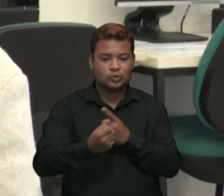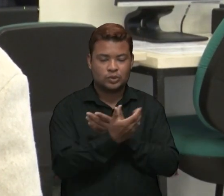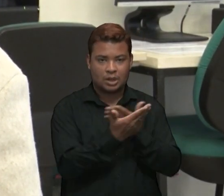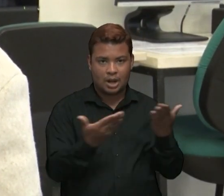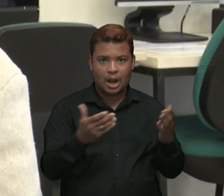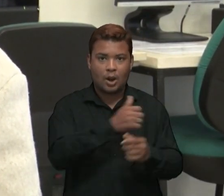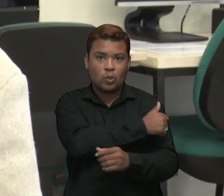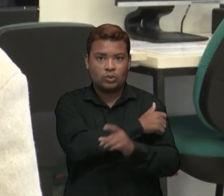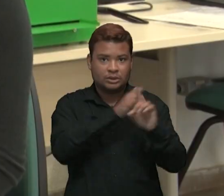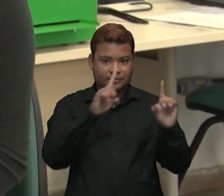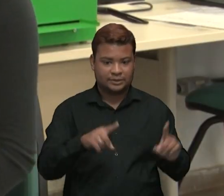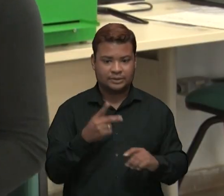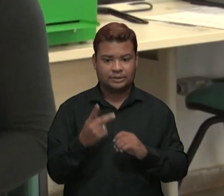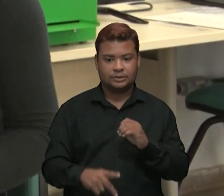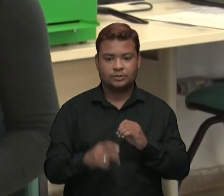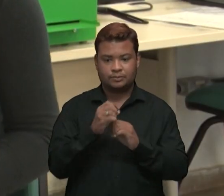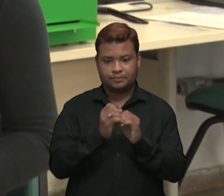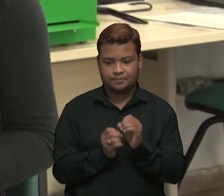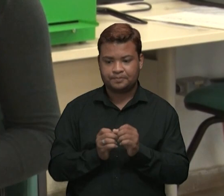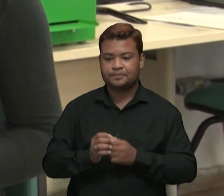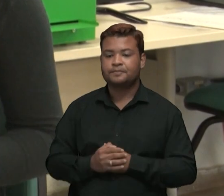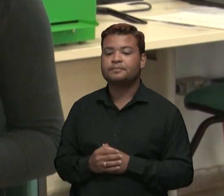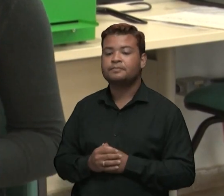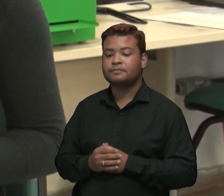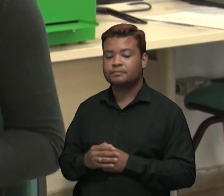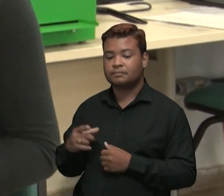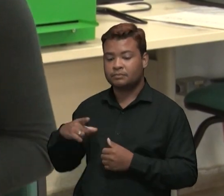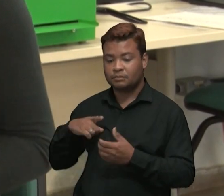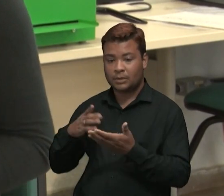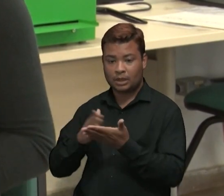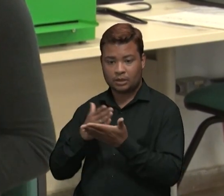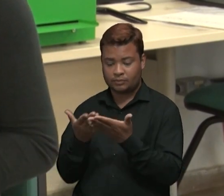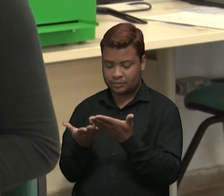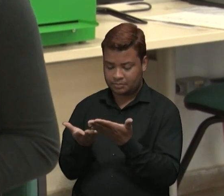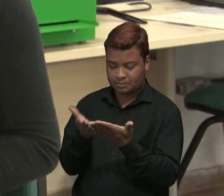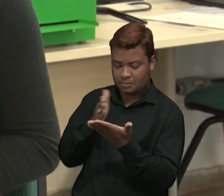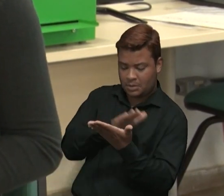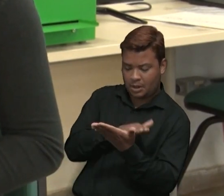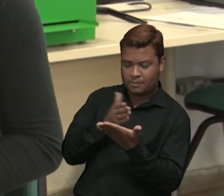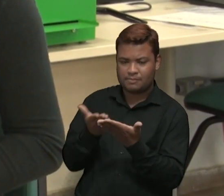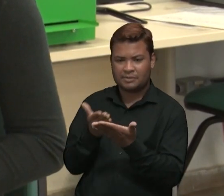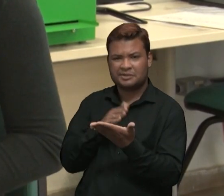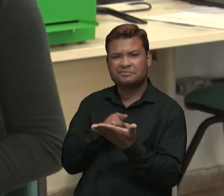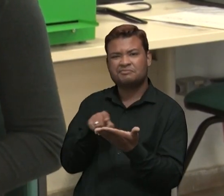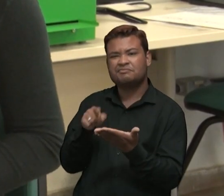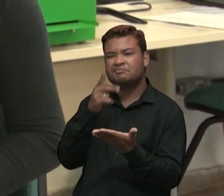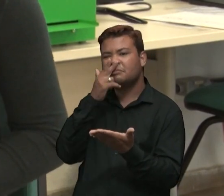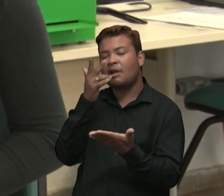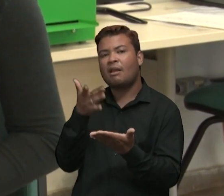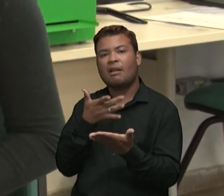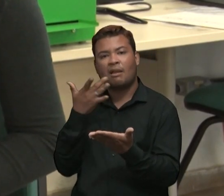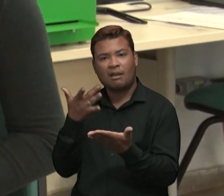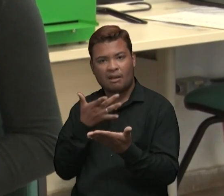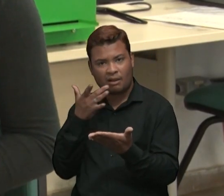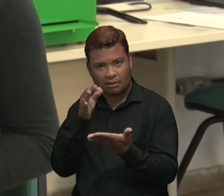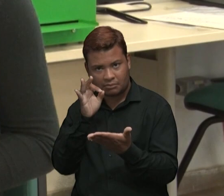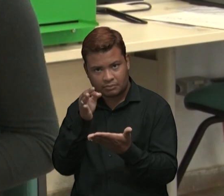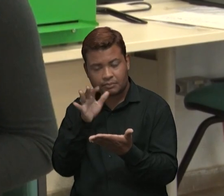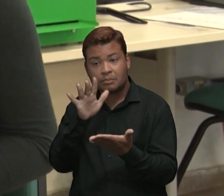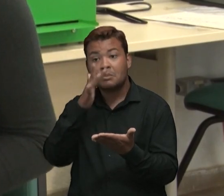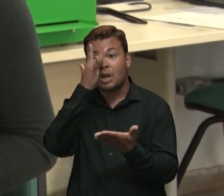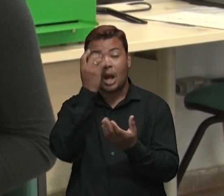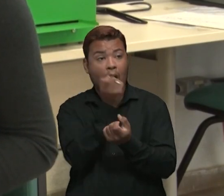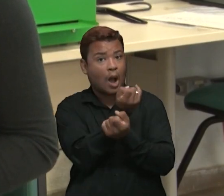da universidade. Passar a página de um livro pode parecer uma atividade simples, mas para